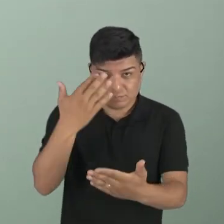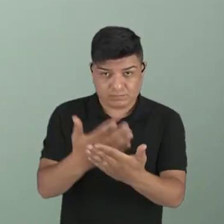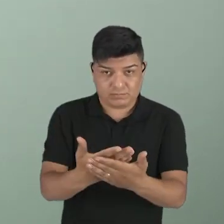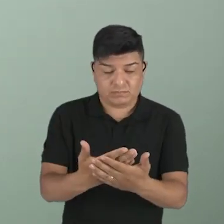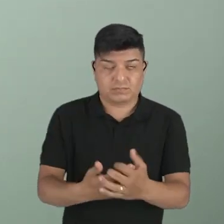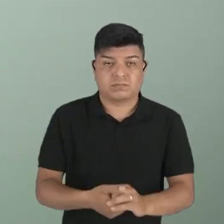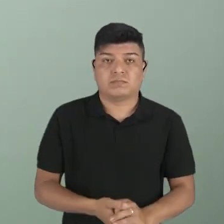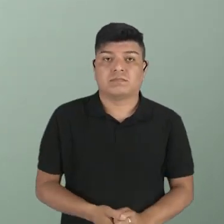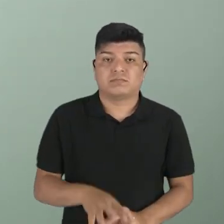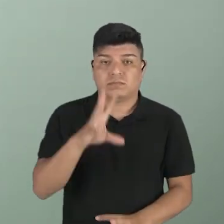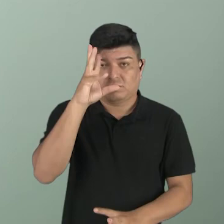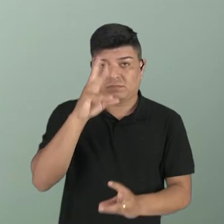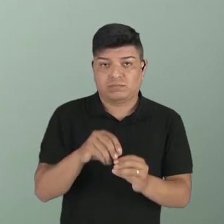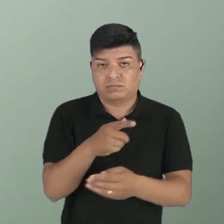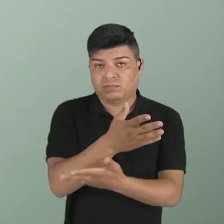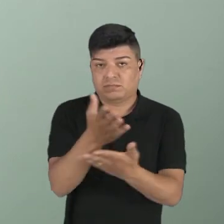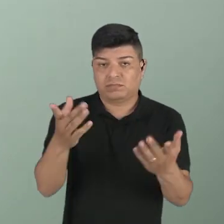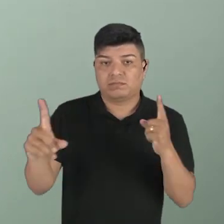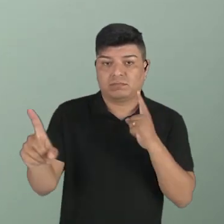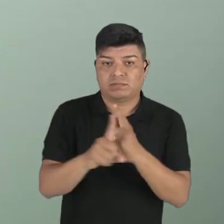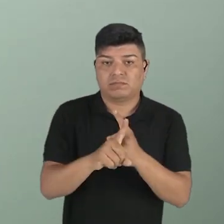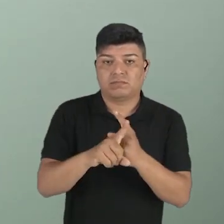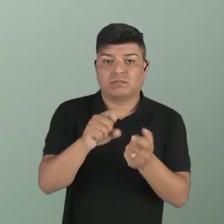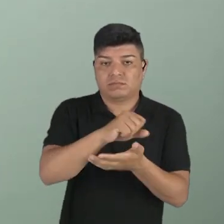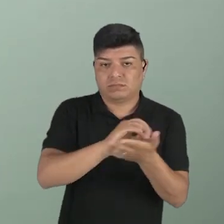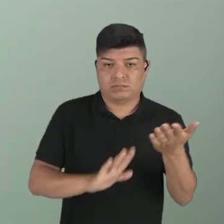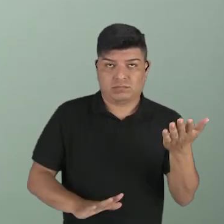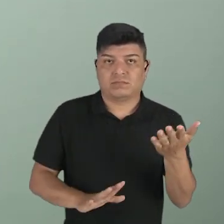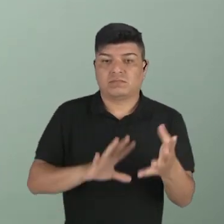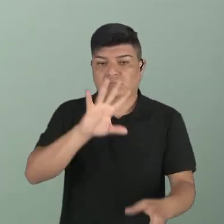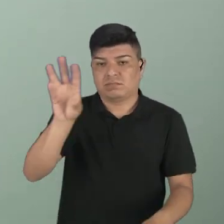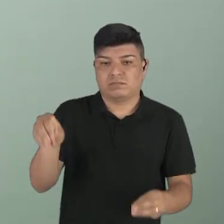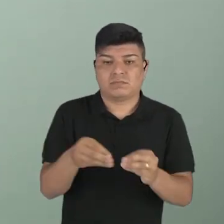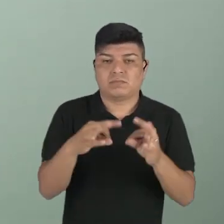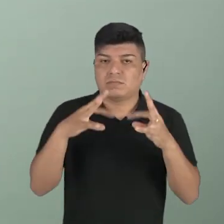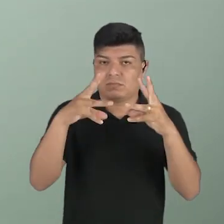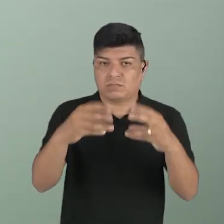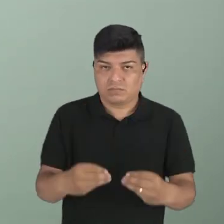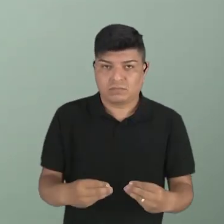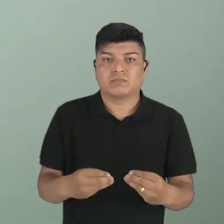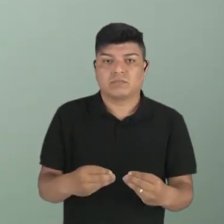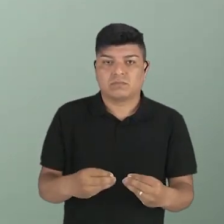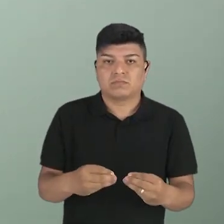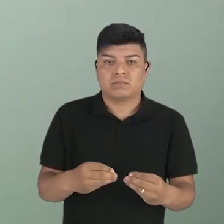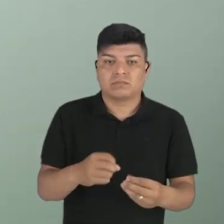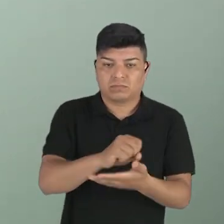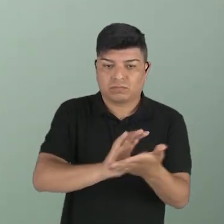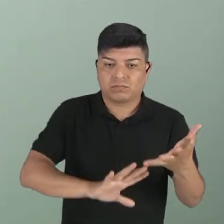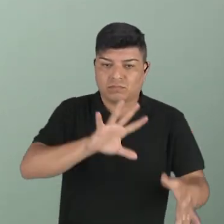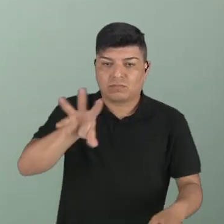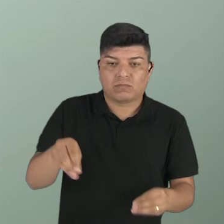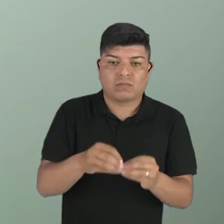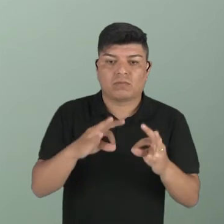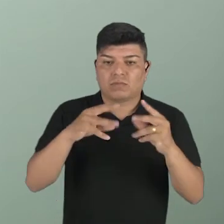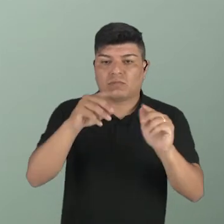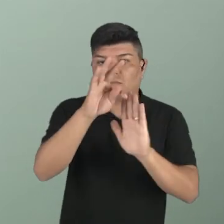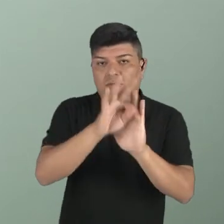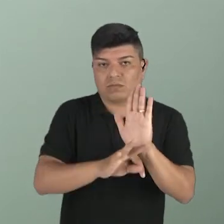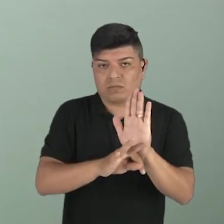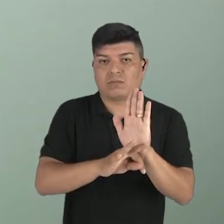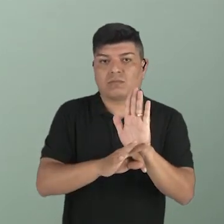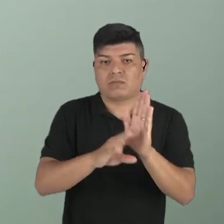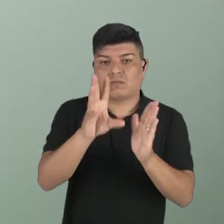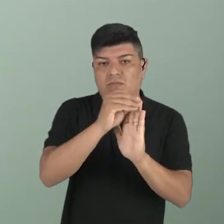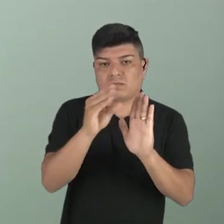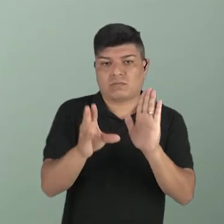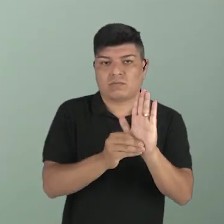aqui? Vocês sabem que vocês podem encontrar essa atividade completa e atividades complementares e todo esse texto